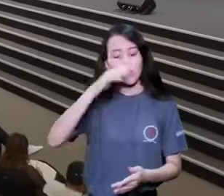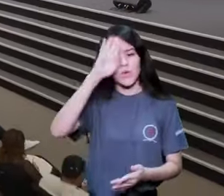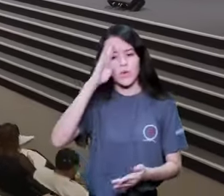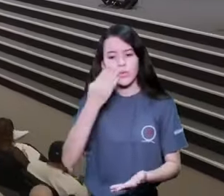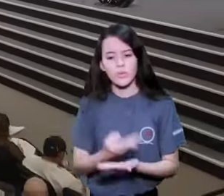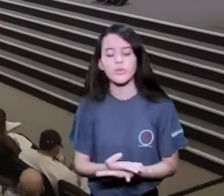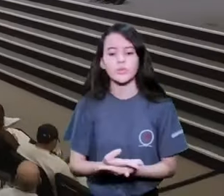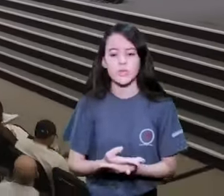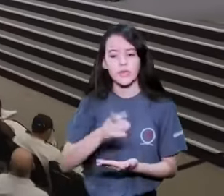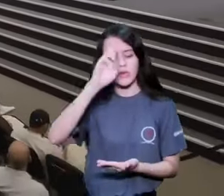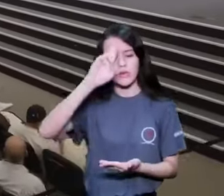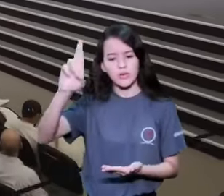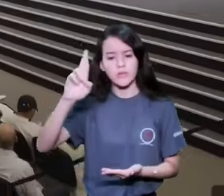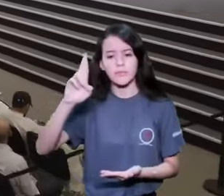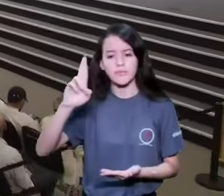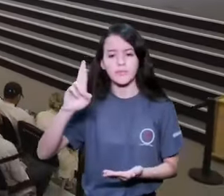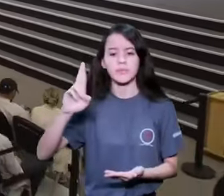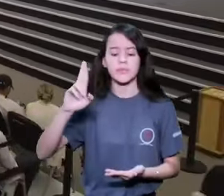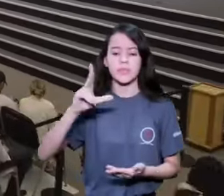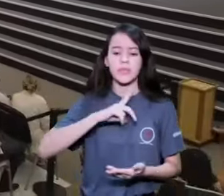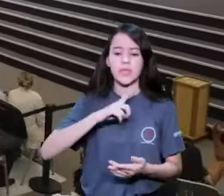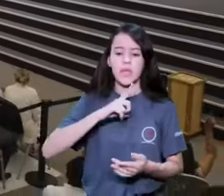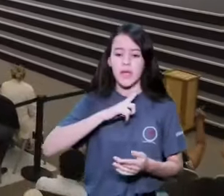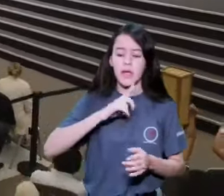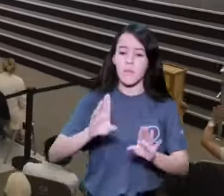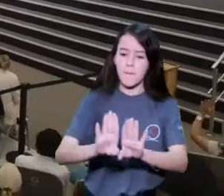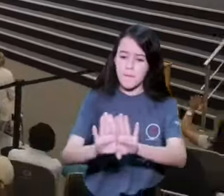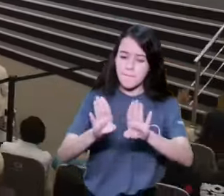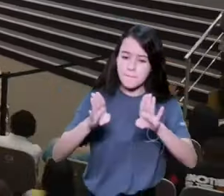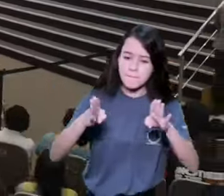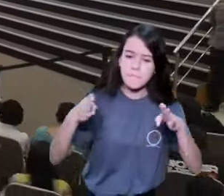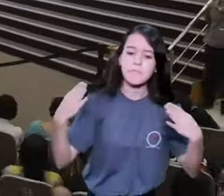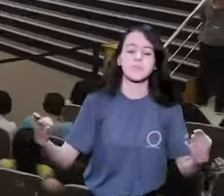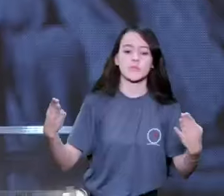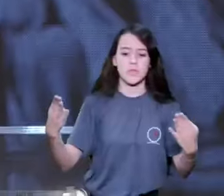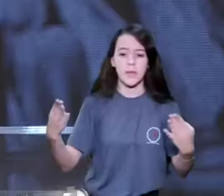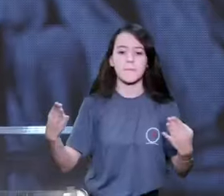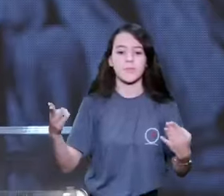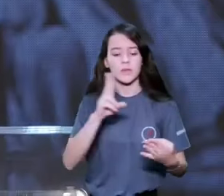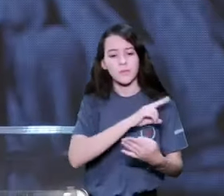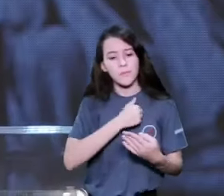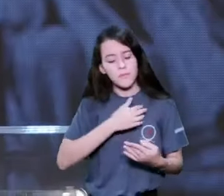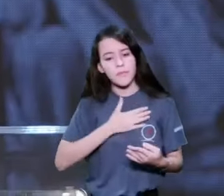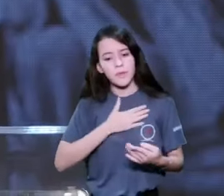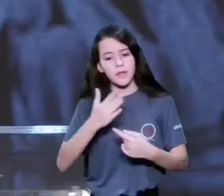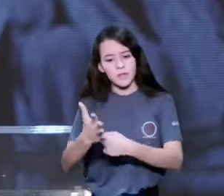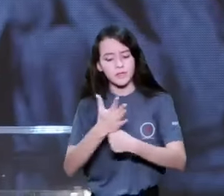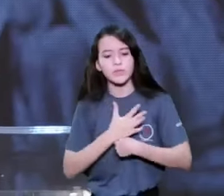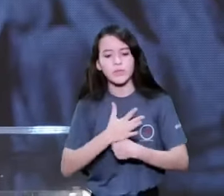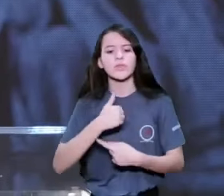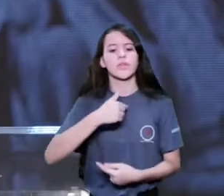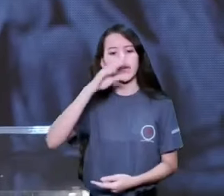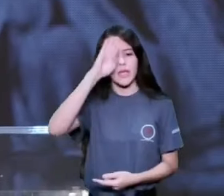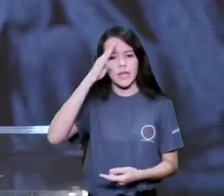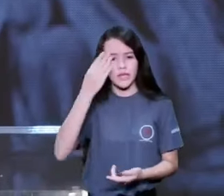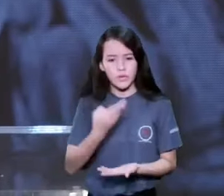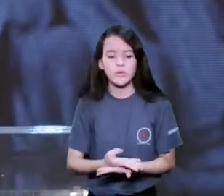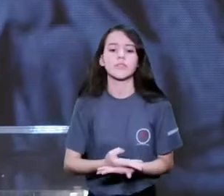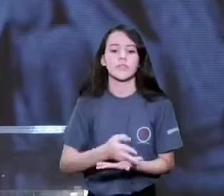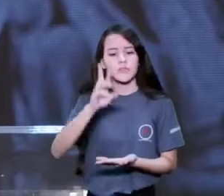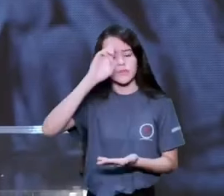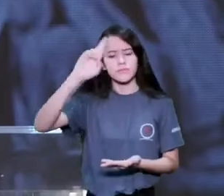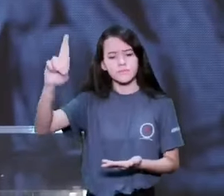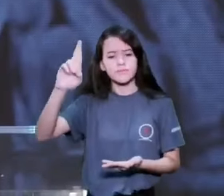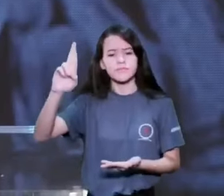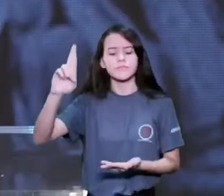creio o senhor que uma porta será aberta em meu favor eu creio